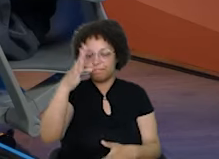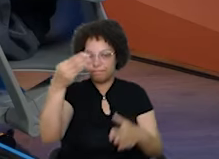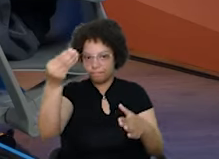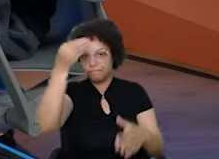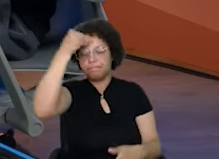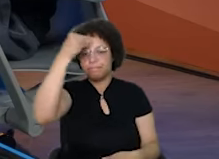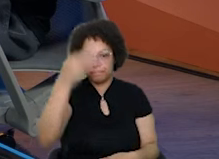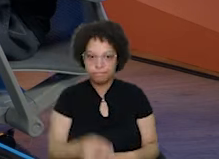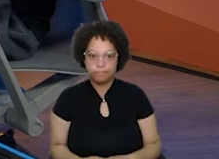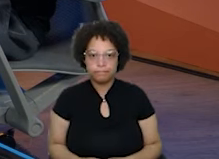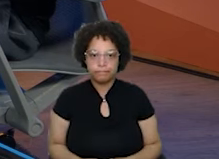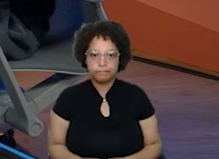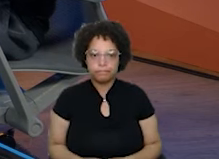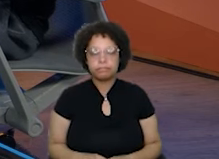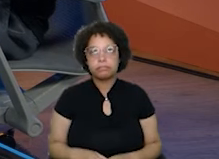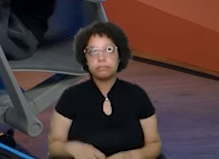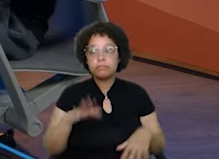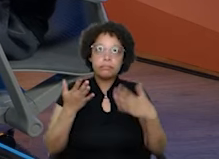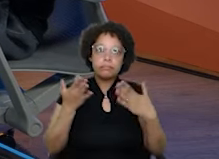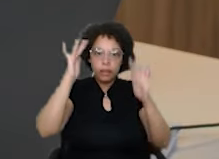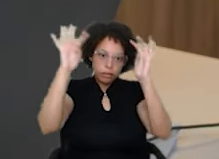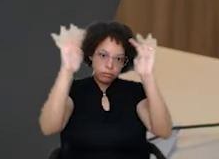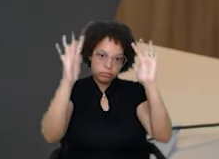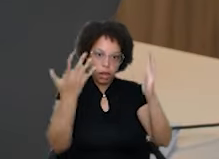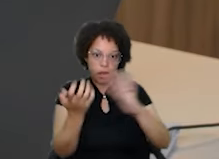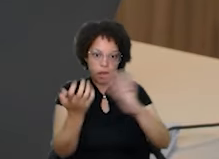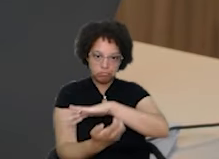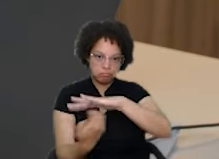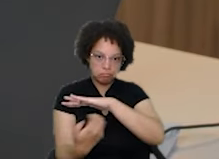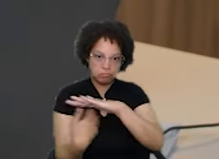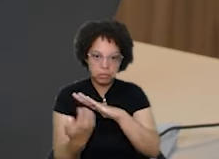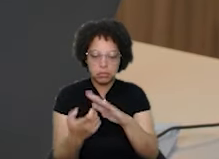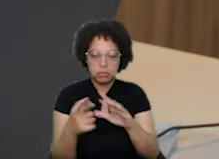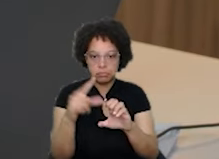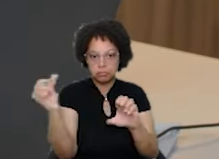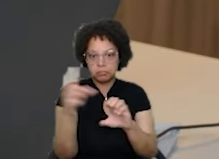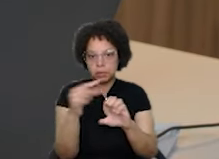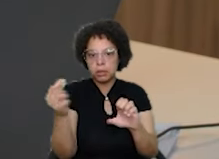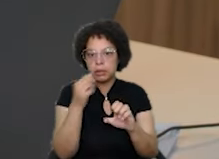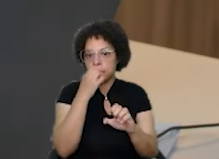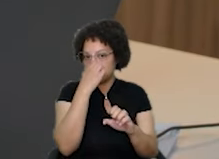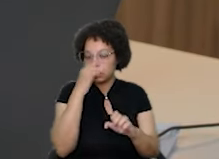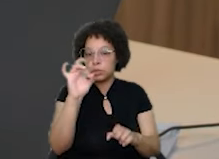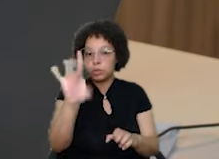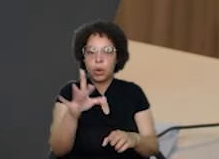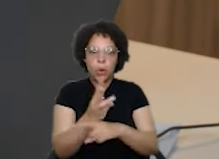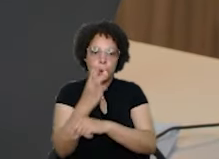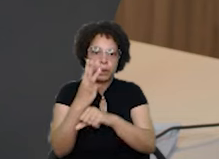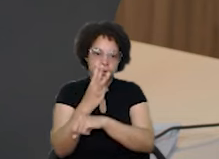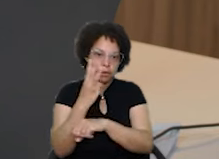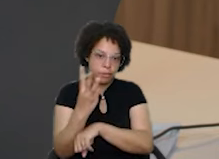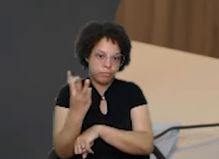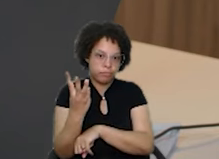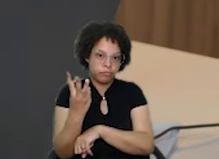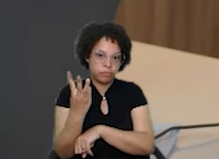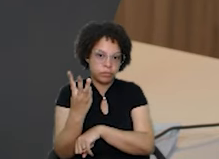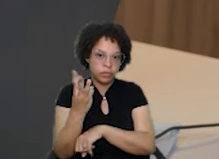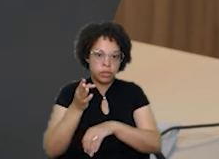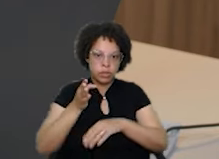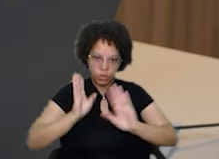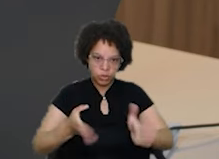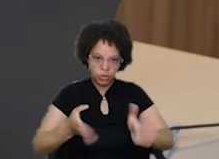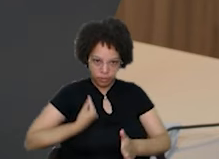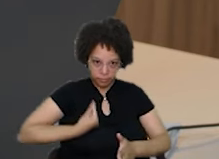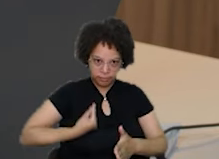então assim se de repente é o empresário a empresária só usa o WhatsApp Business Ela já tem uma presença